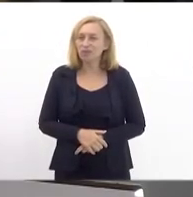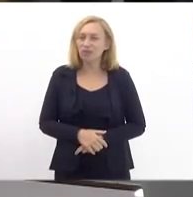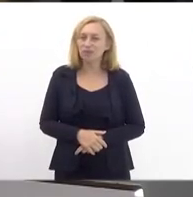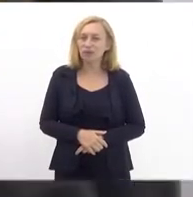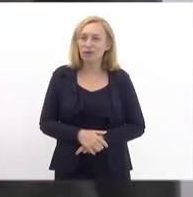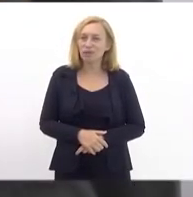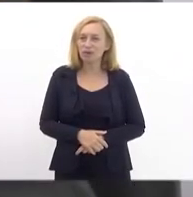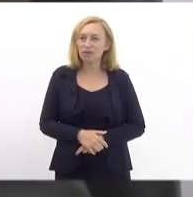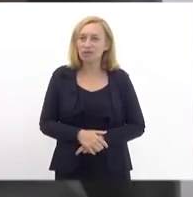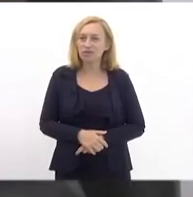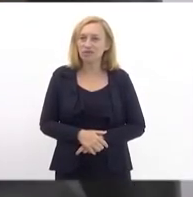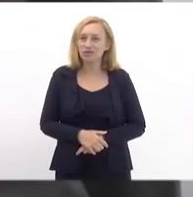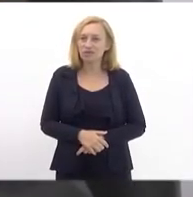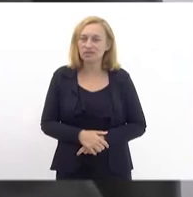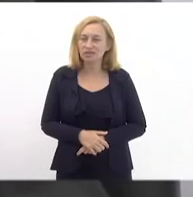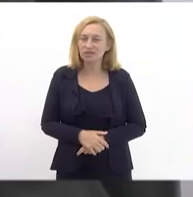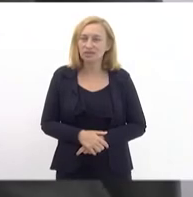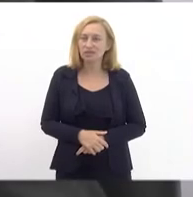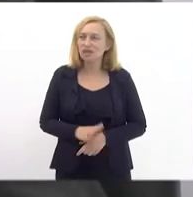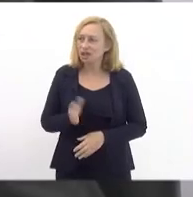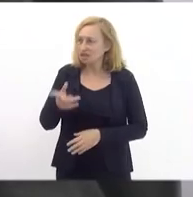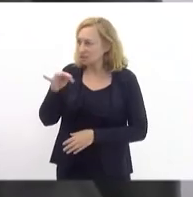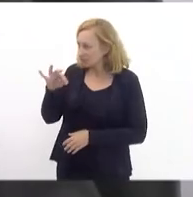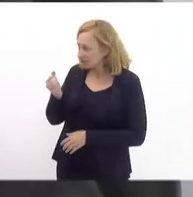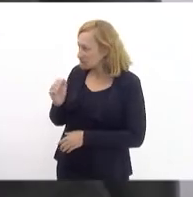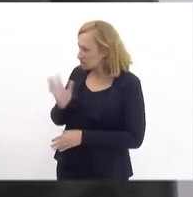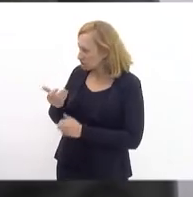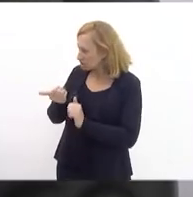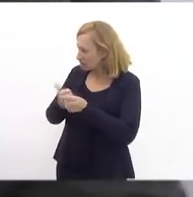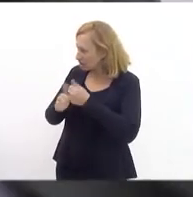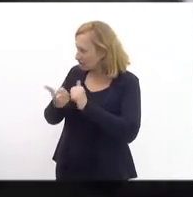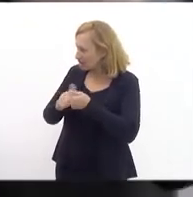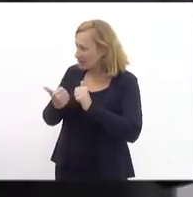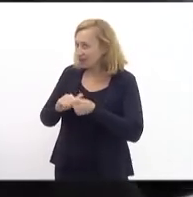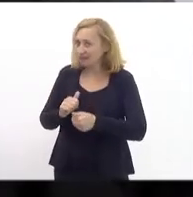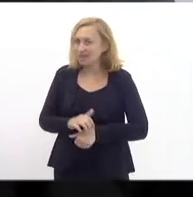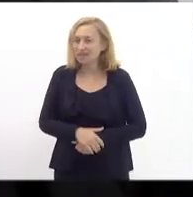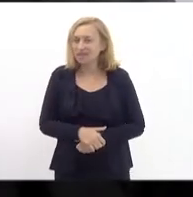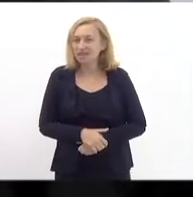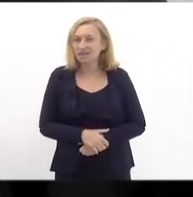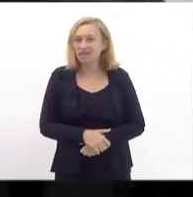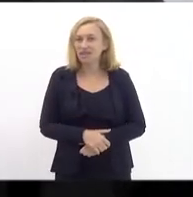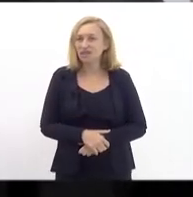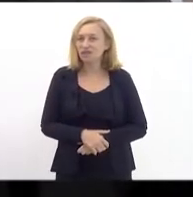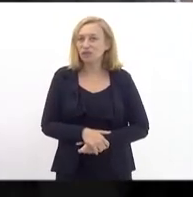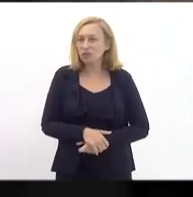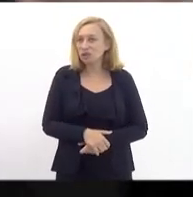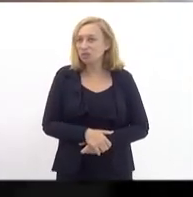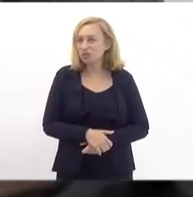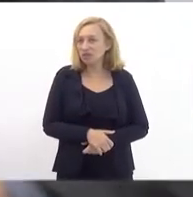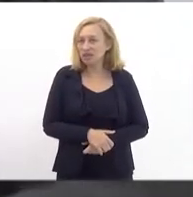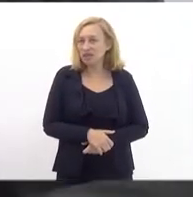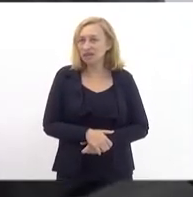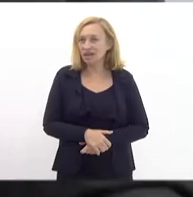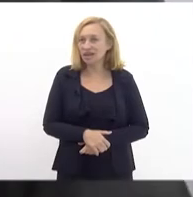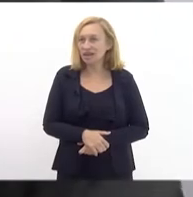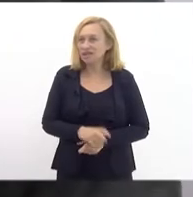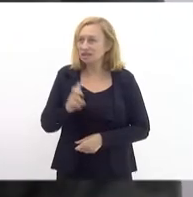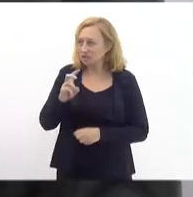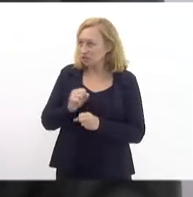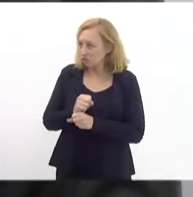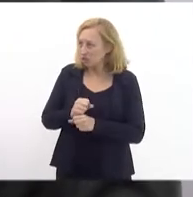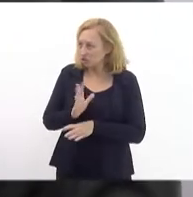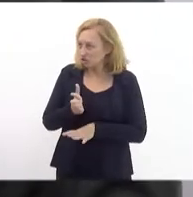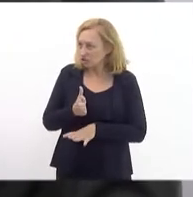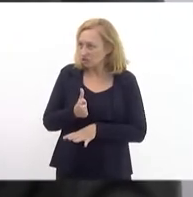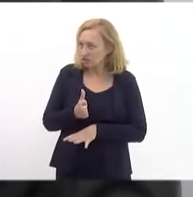Essas planilhas que a sua Câmara já está avaliando, porque tem a ver com a revisão tarifária de cada 5 anos, né?